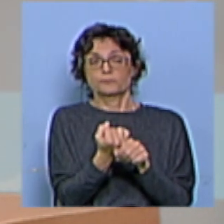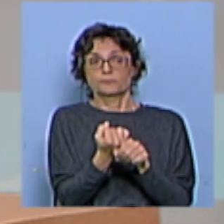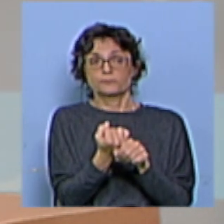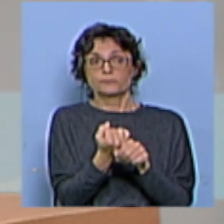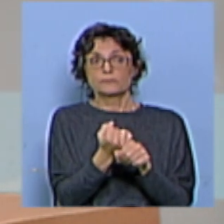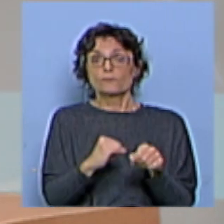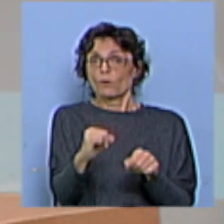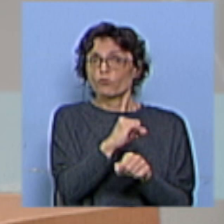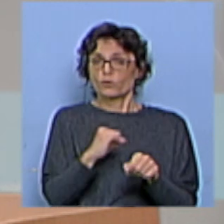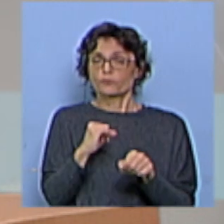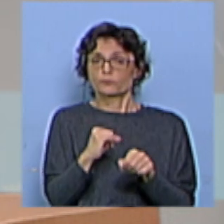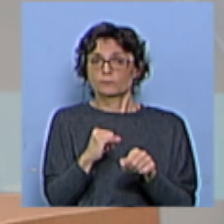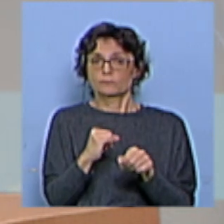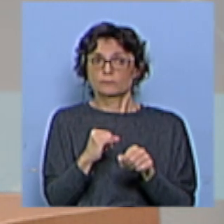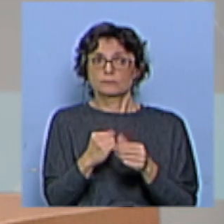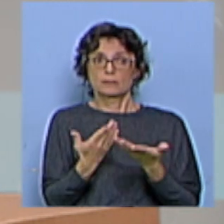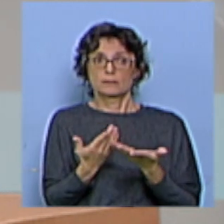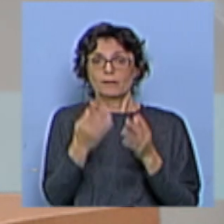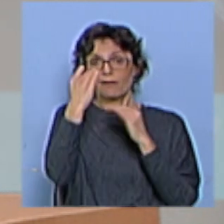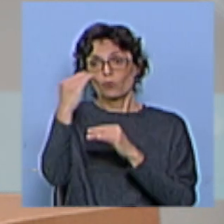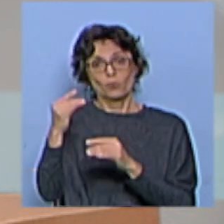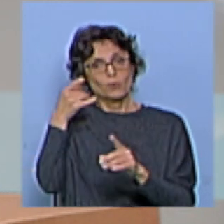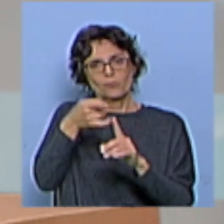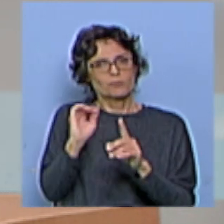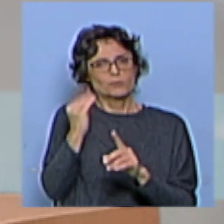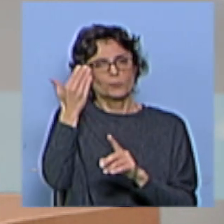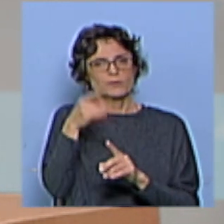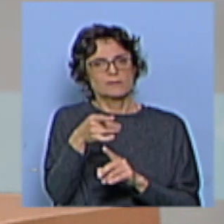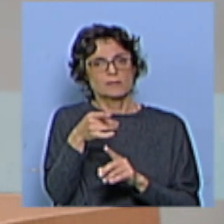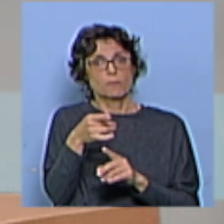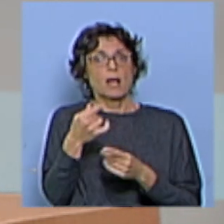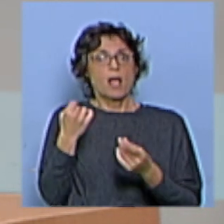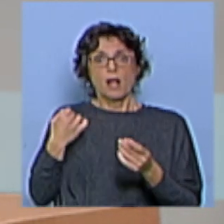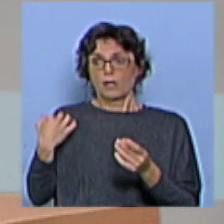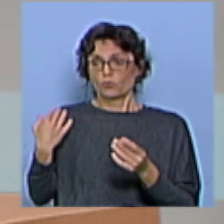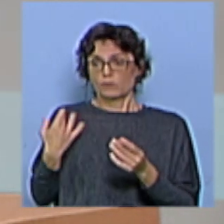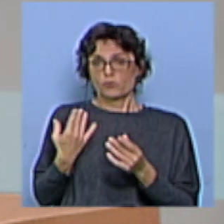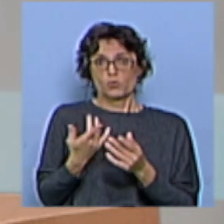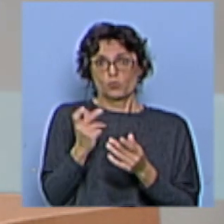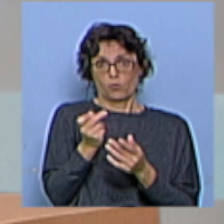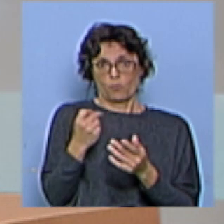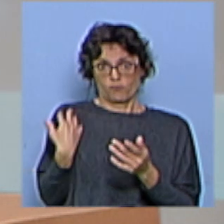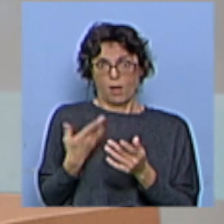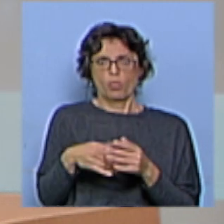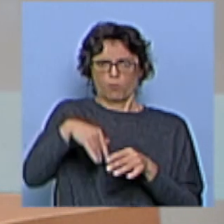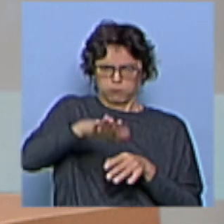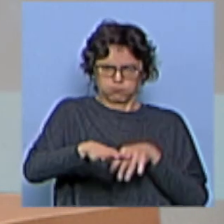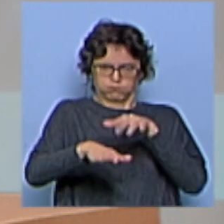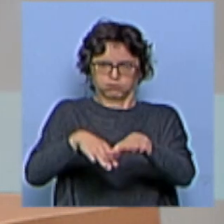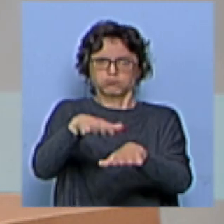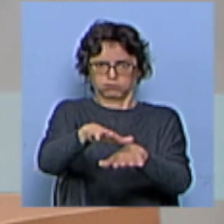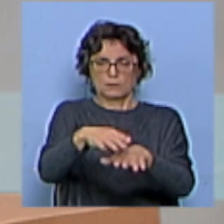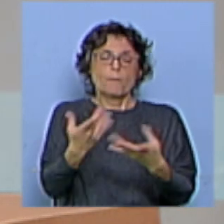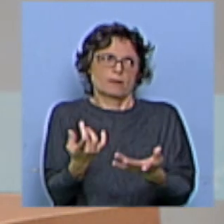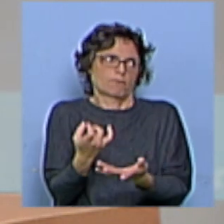portanto, evidentemente, nos últimos anos têm sido dados passos importantíssimos e de grande qualidade nesse sentido. Há muito ainda a